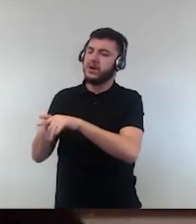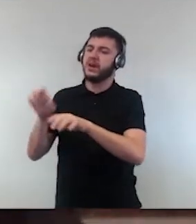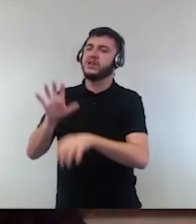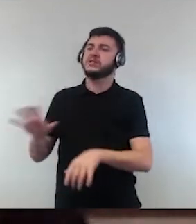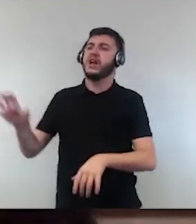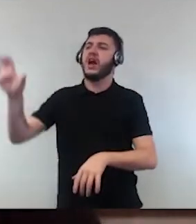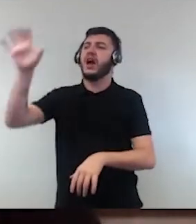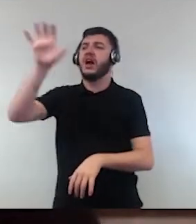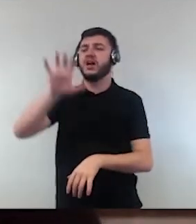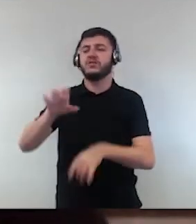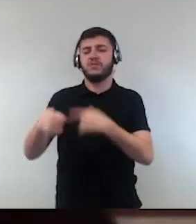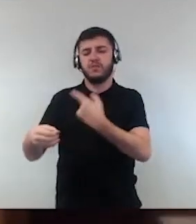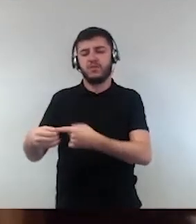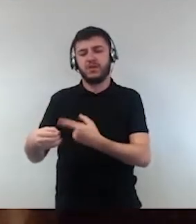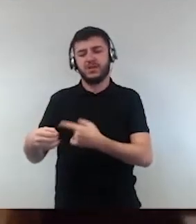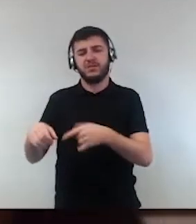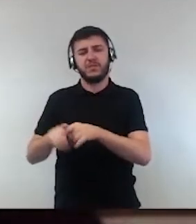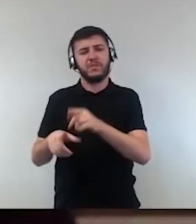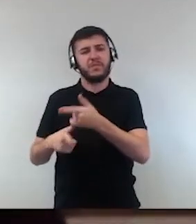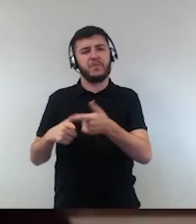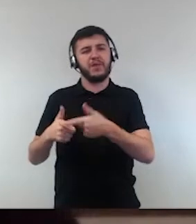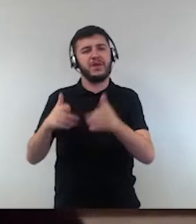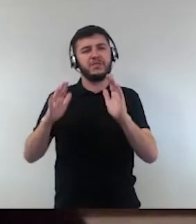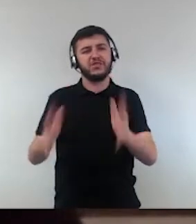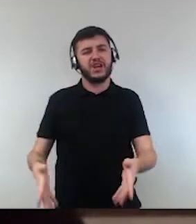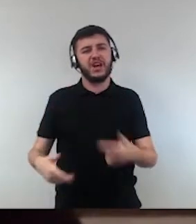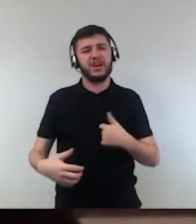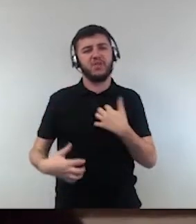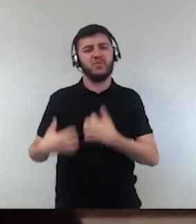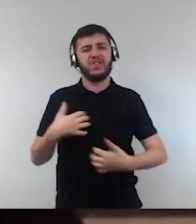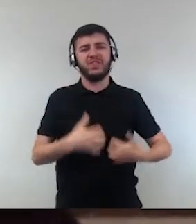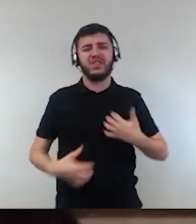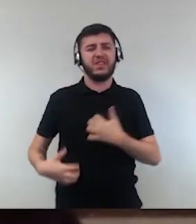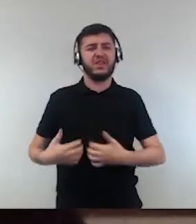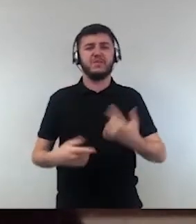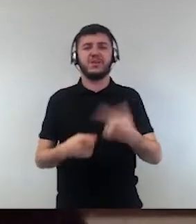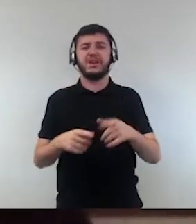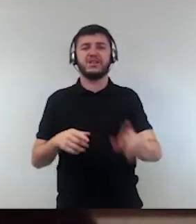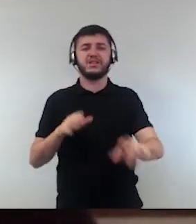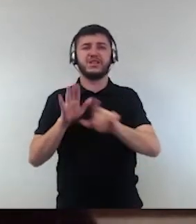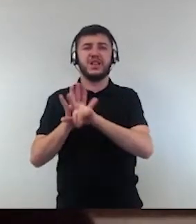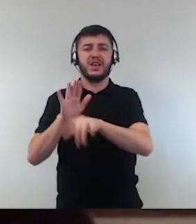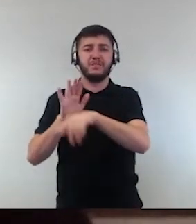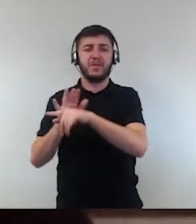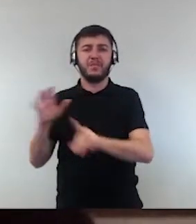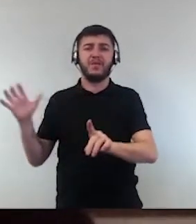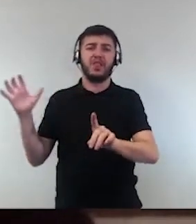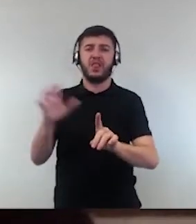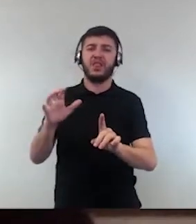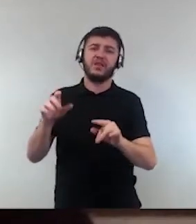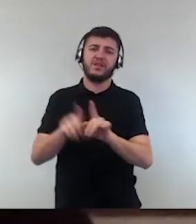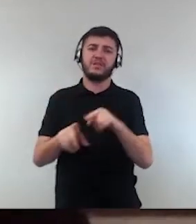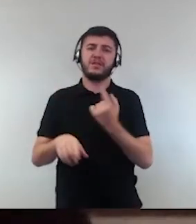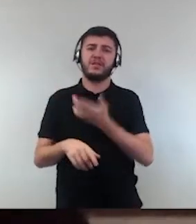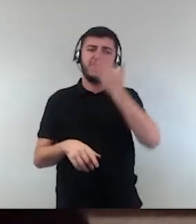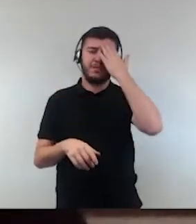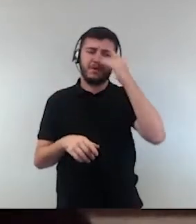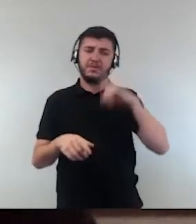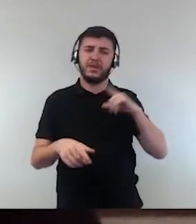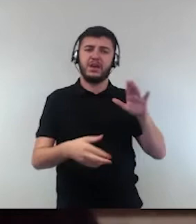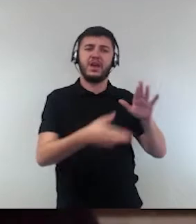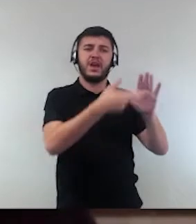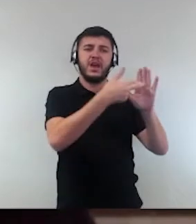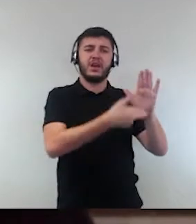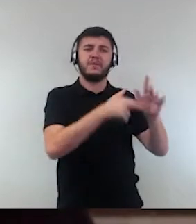um problema, o doutor Gustavo também costuma falar muito bem sobre isso, essas leis invasoras. Nós temos uma regra de competência no